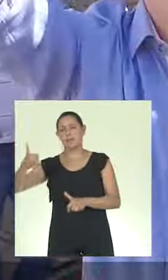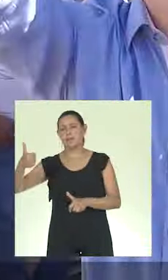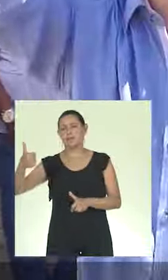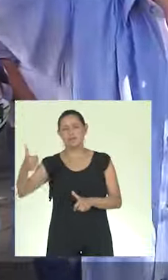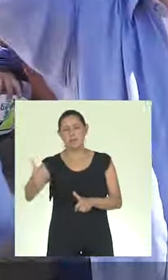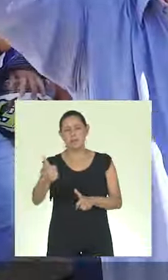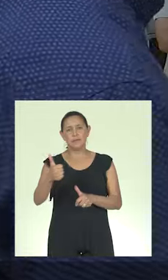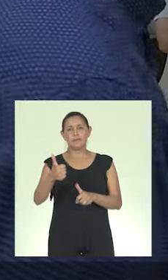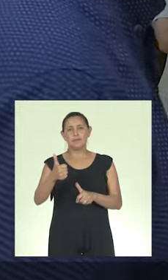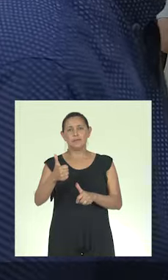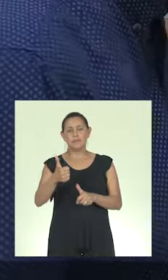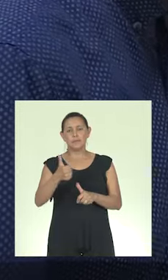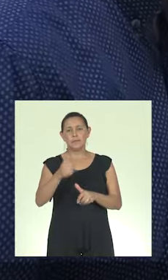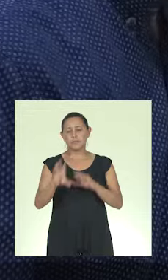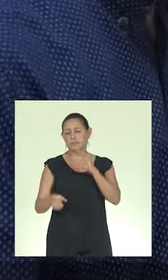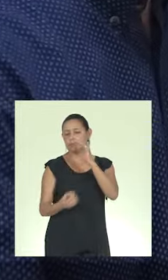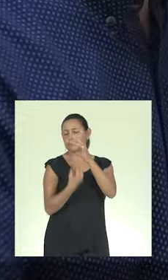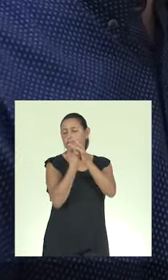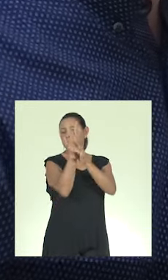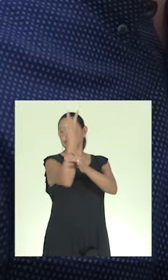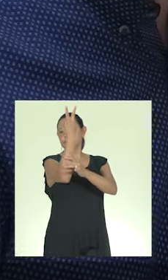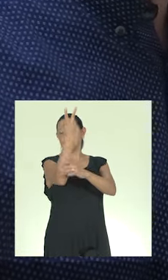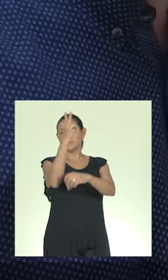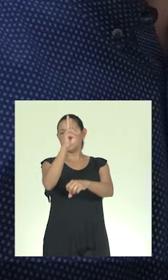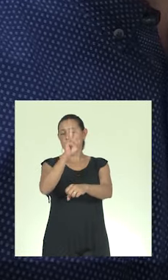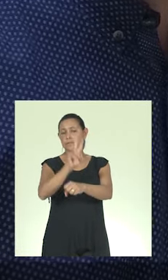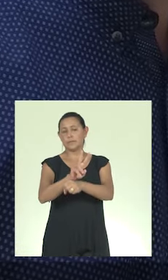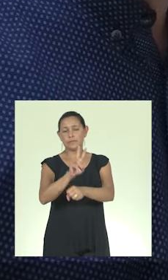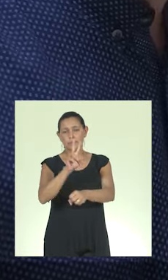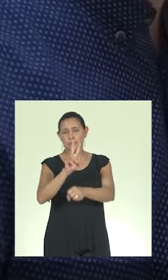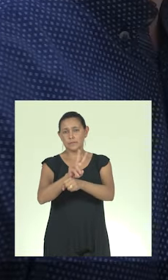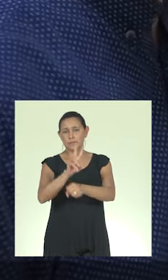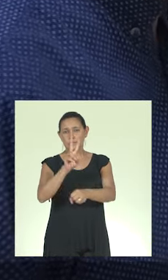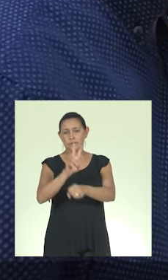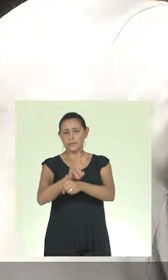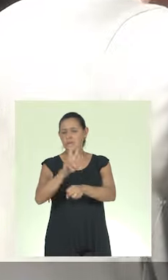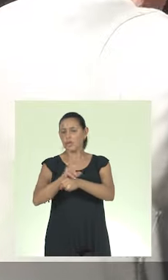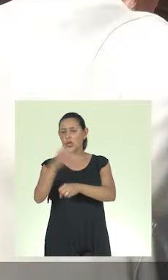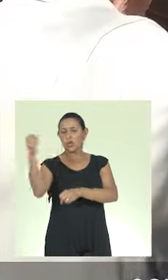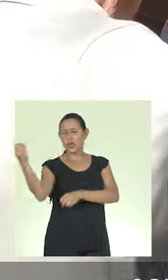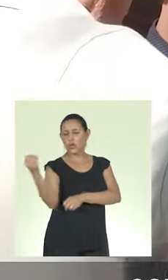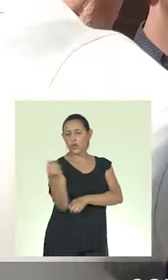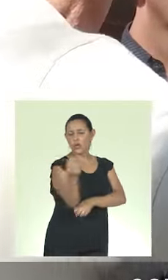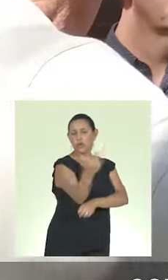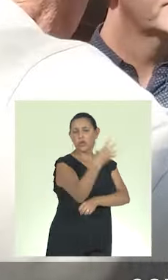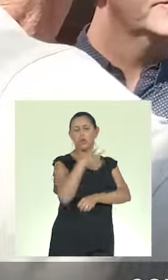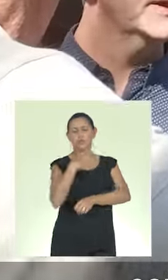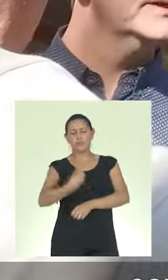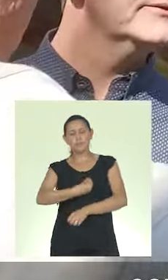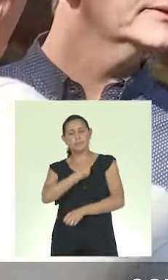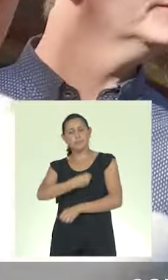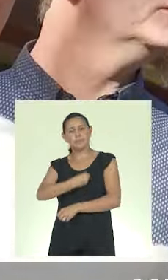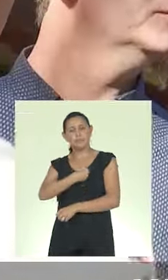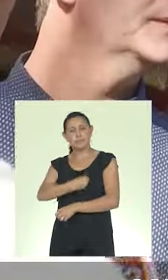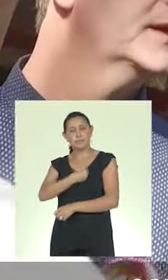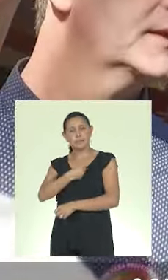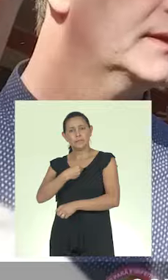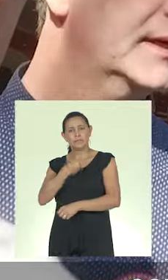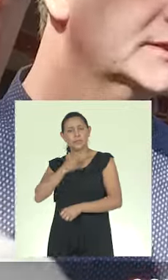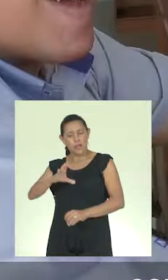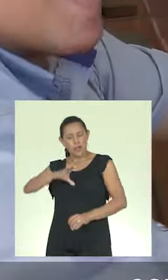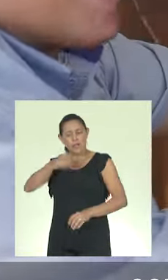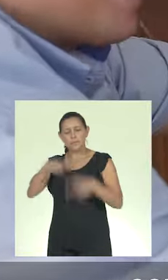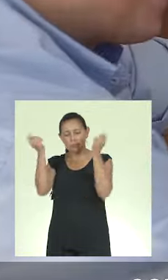uma esperança de um novo amanhecer. Com coragem e